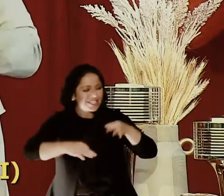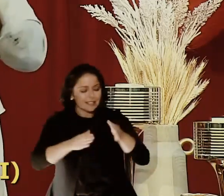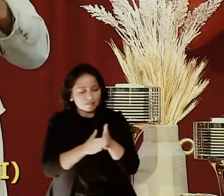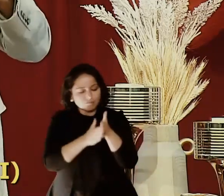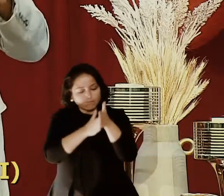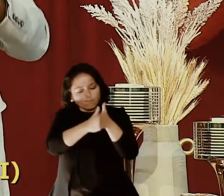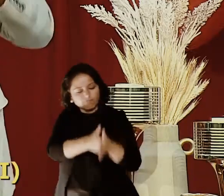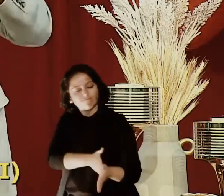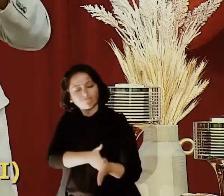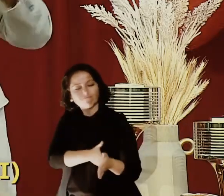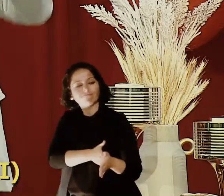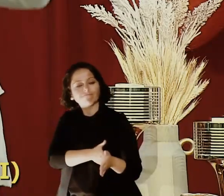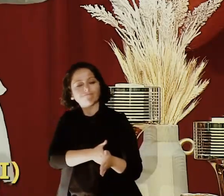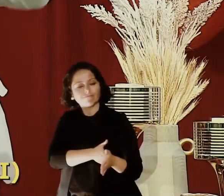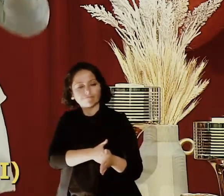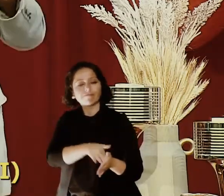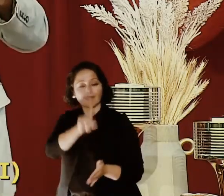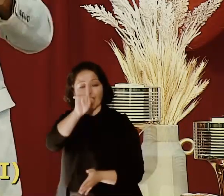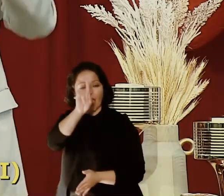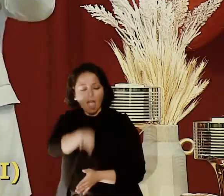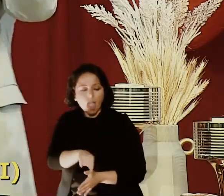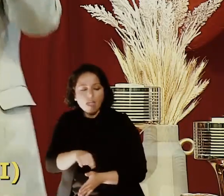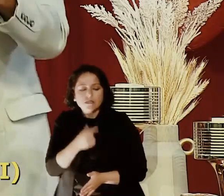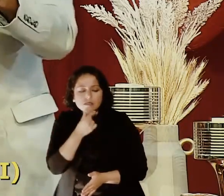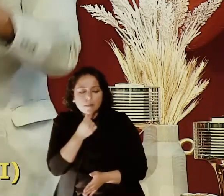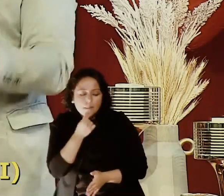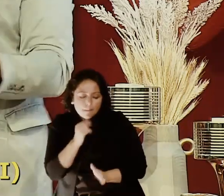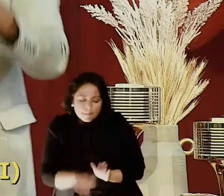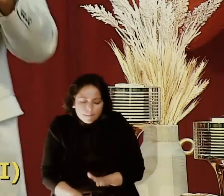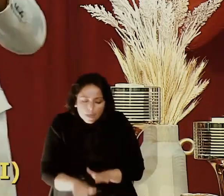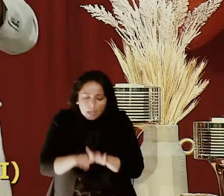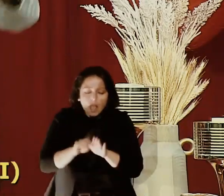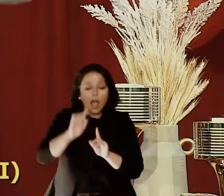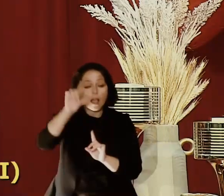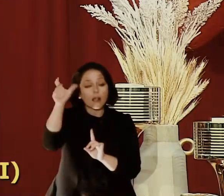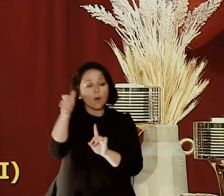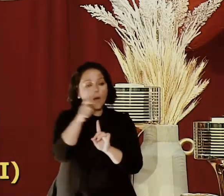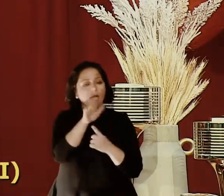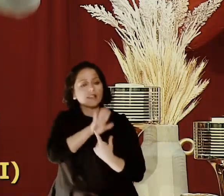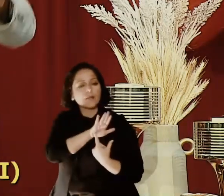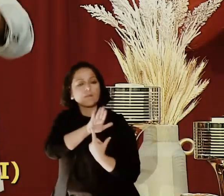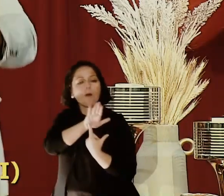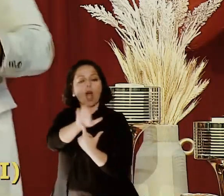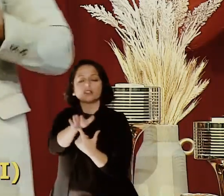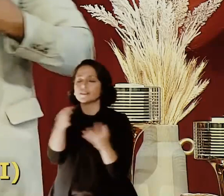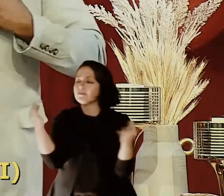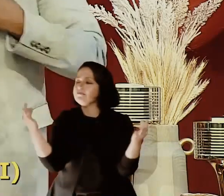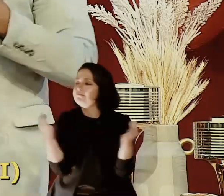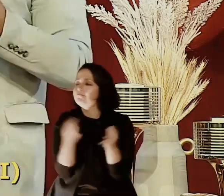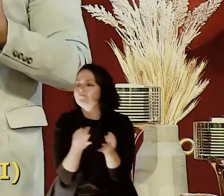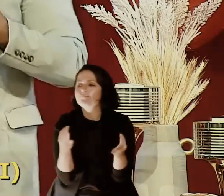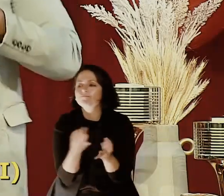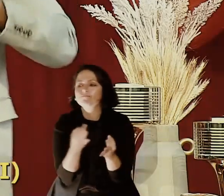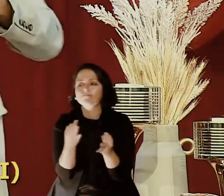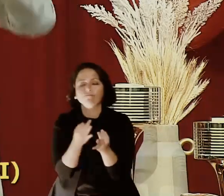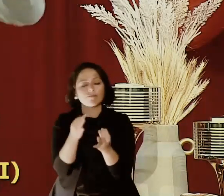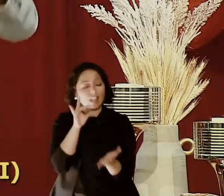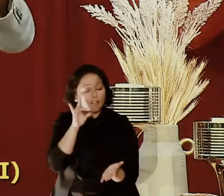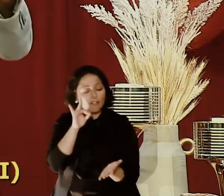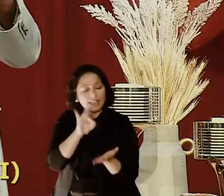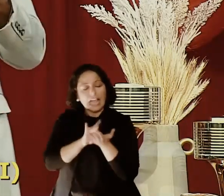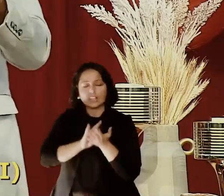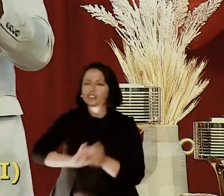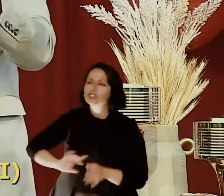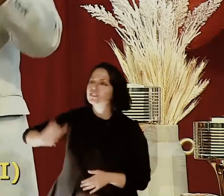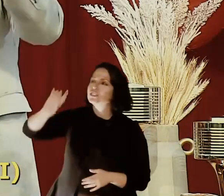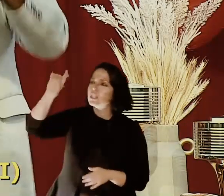retidão. Ele é esse menino e esse rei, é a expressão definitiva da verdade de que